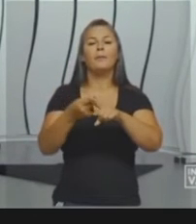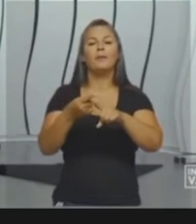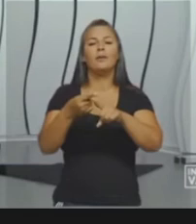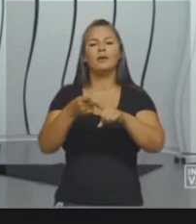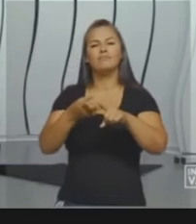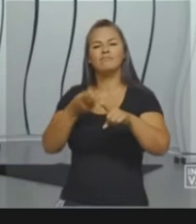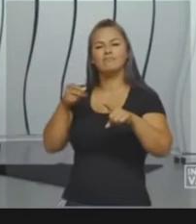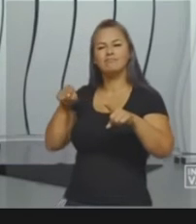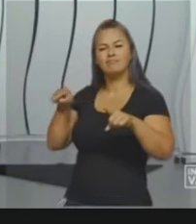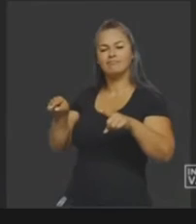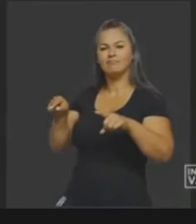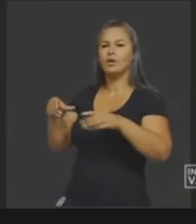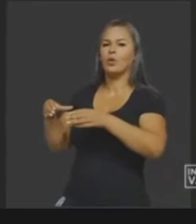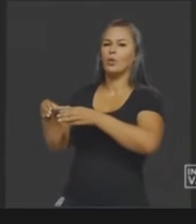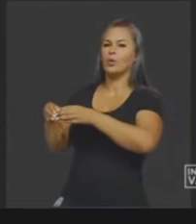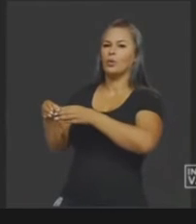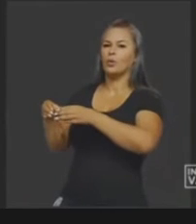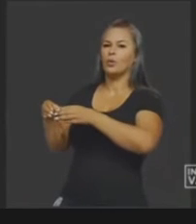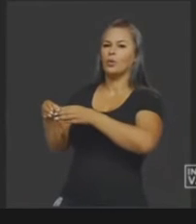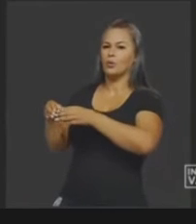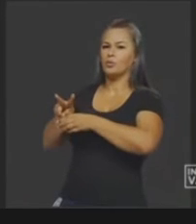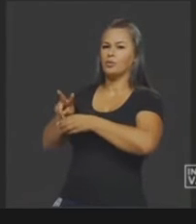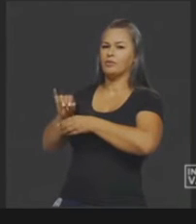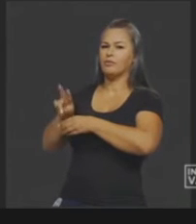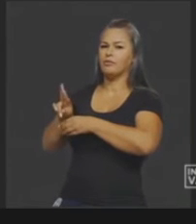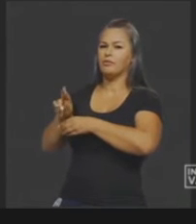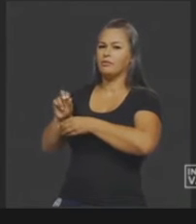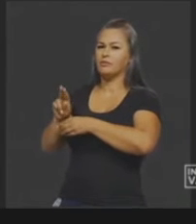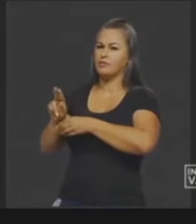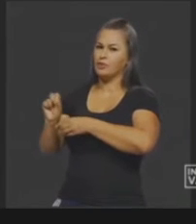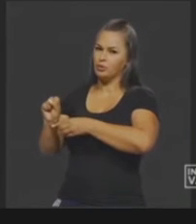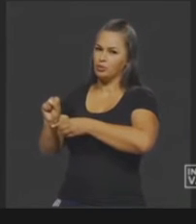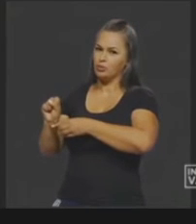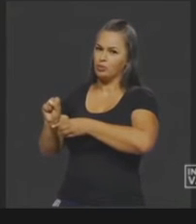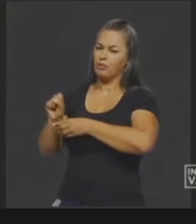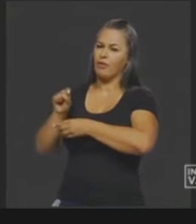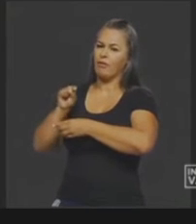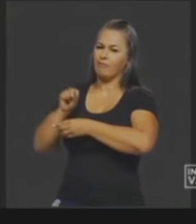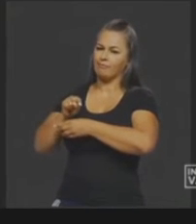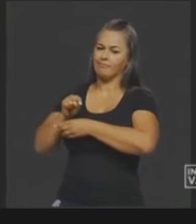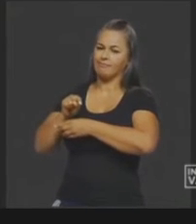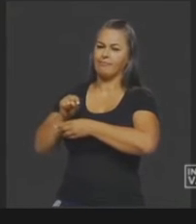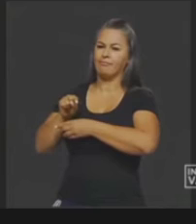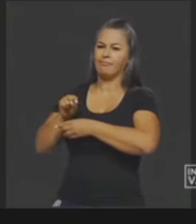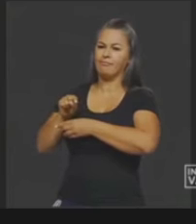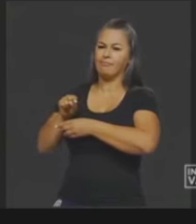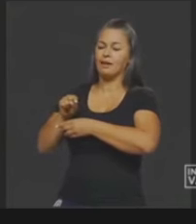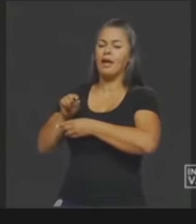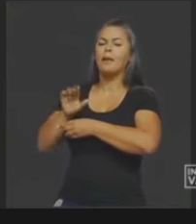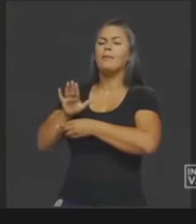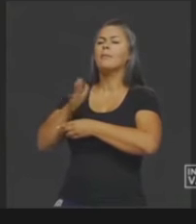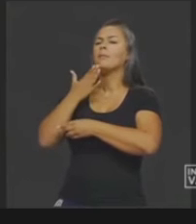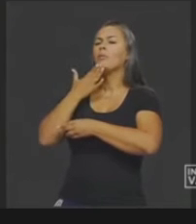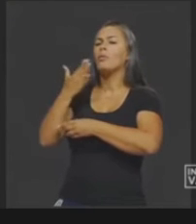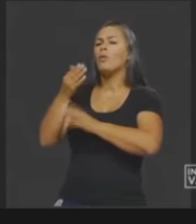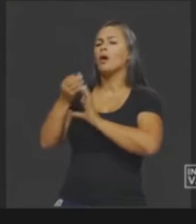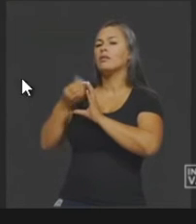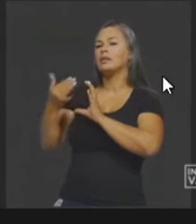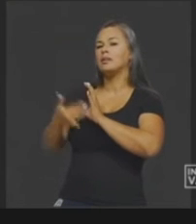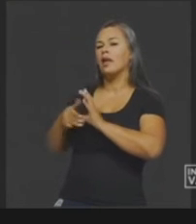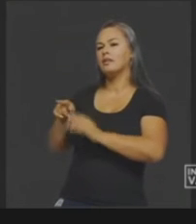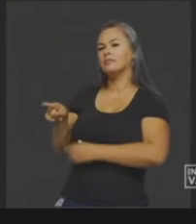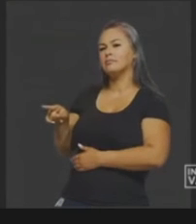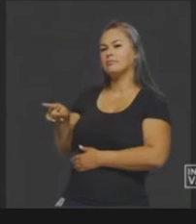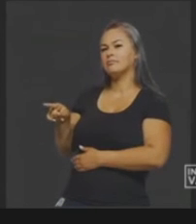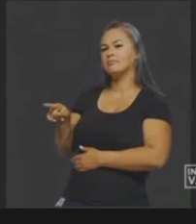vida. Esse é um exemplo, inclusive. Bom, os vírus são acelulares, ou seja, nem é formado por célula.